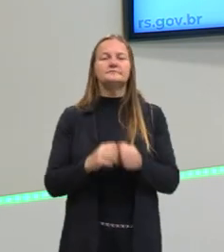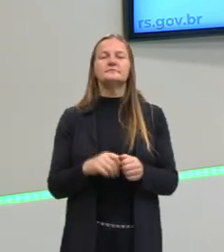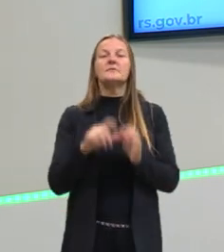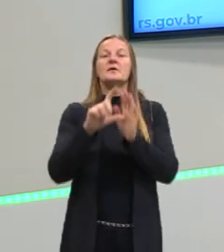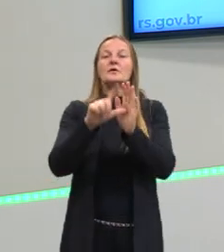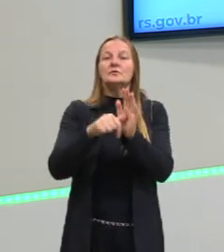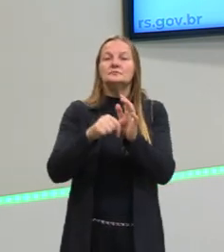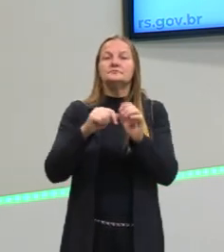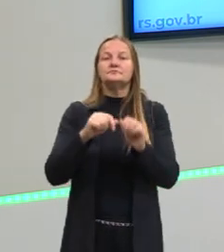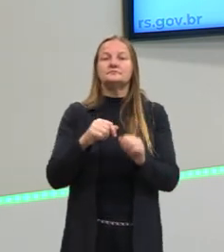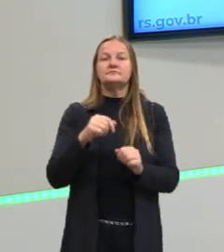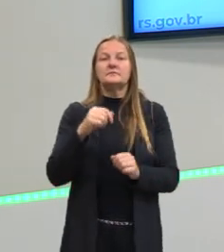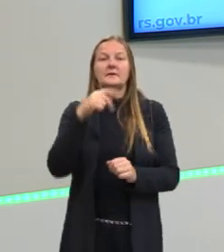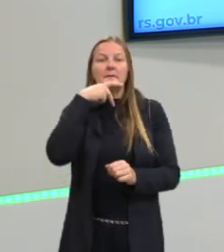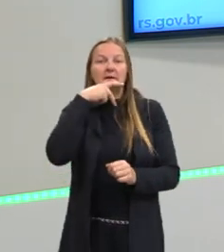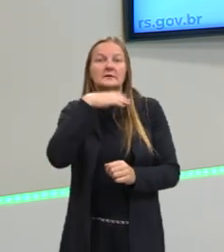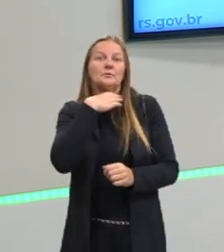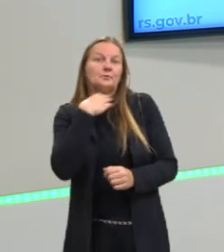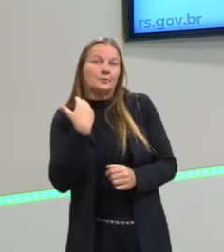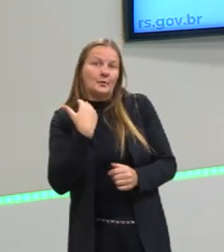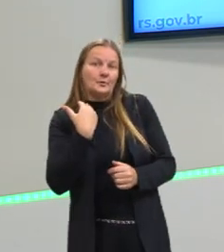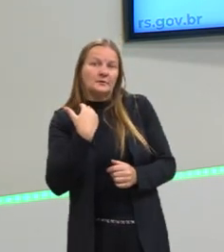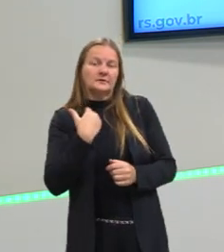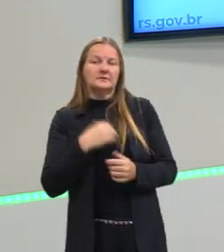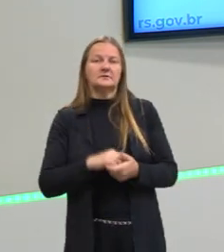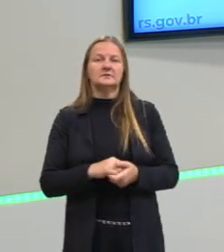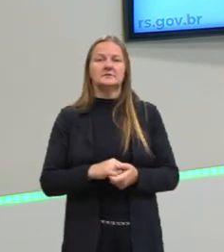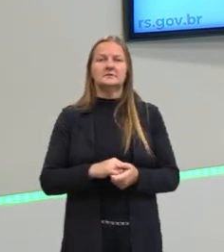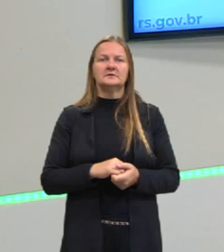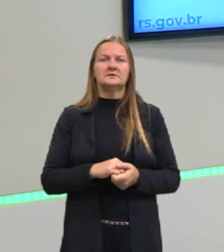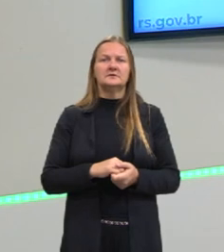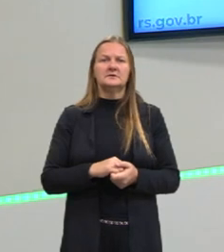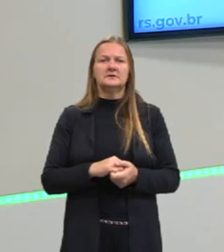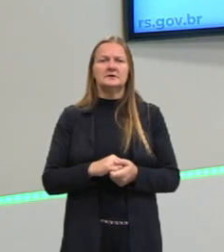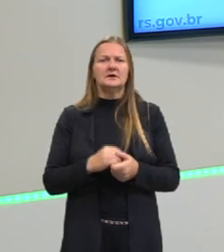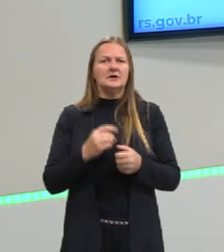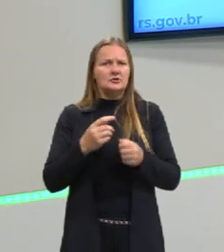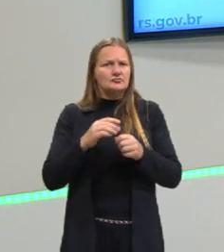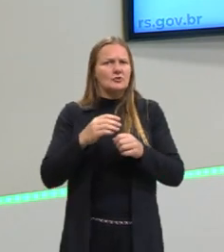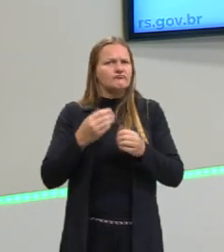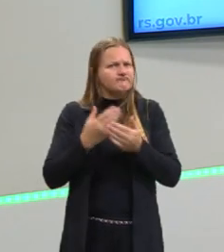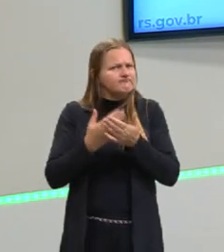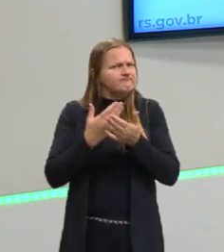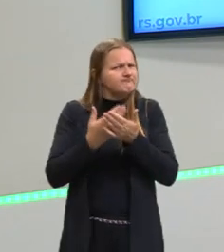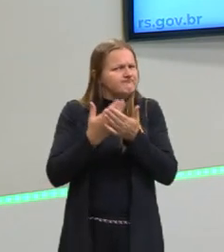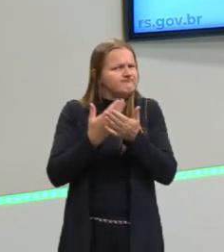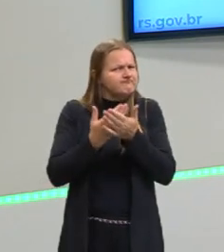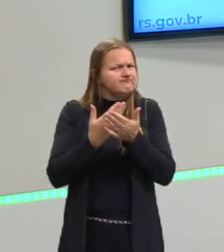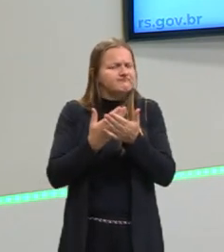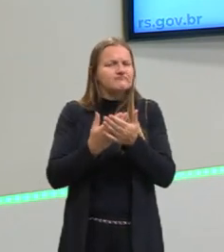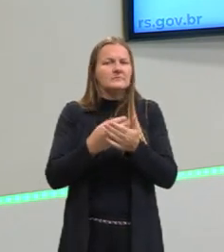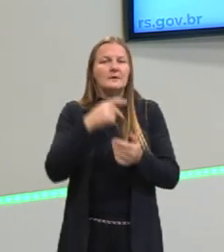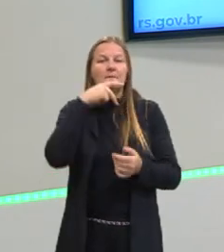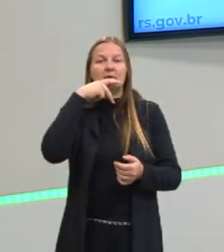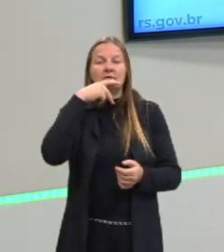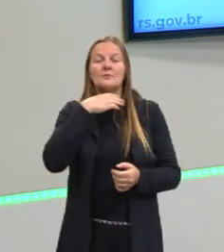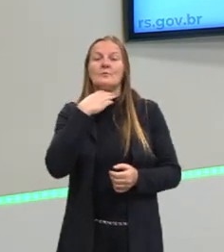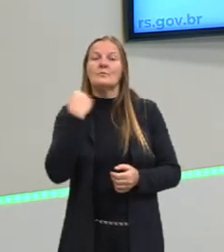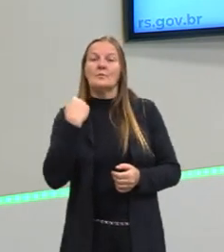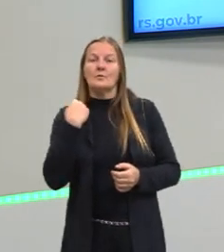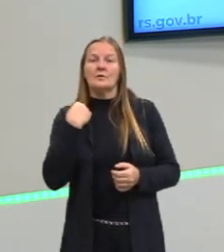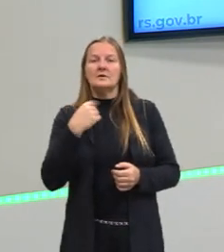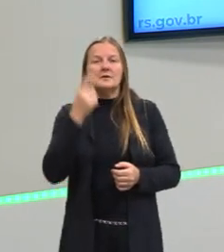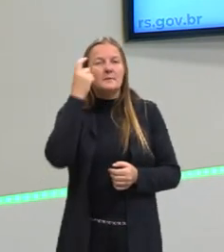quando Platão morre ele ele está pressionando já na academia quando tratam morre e